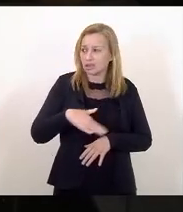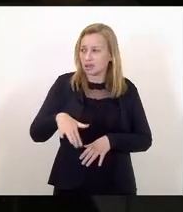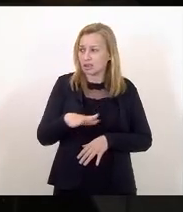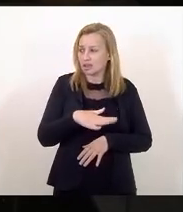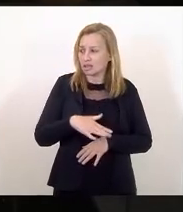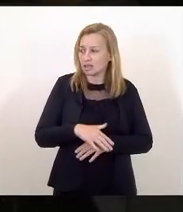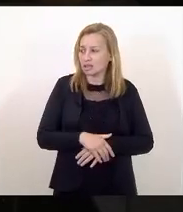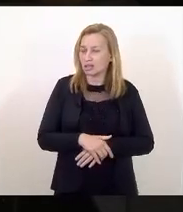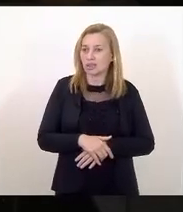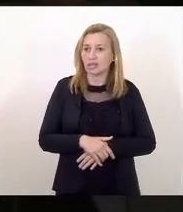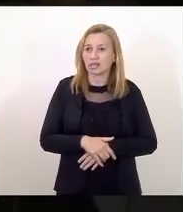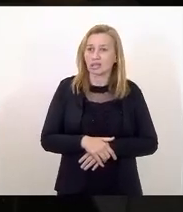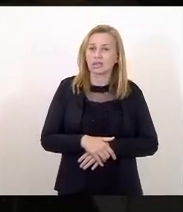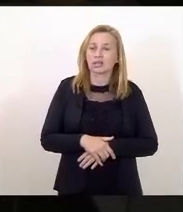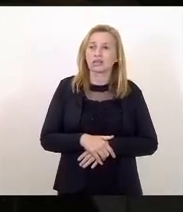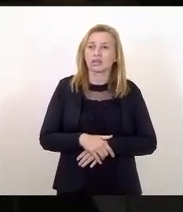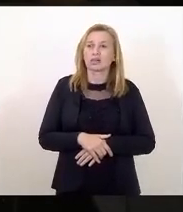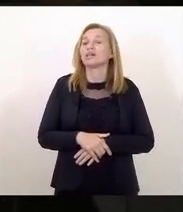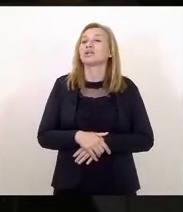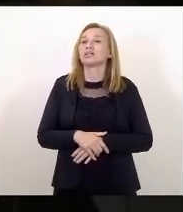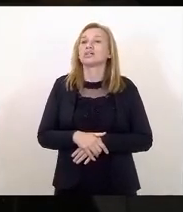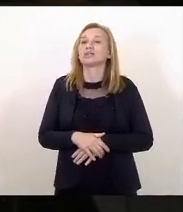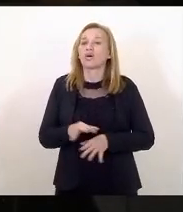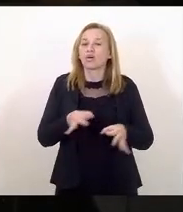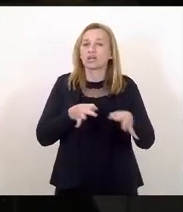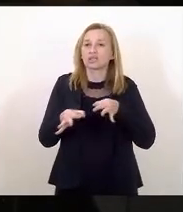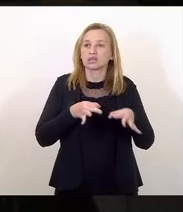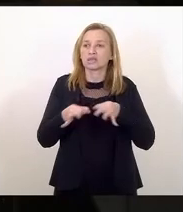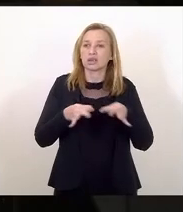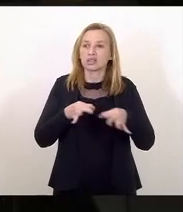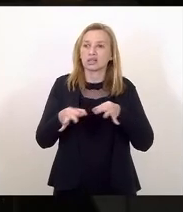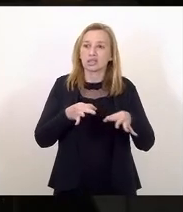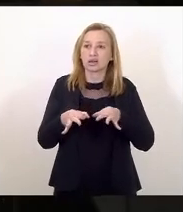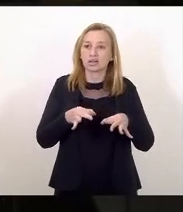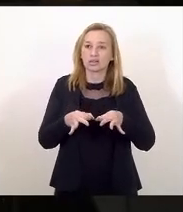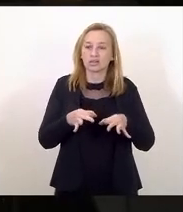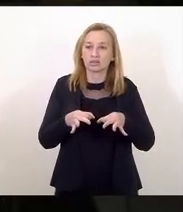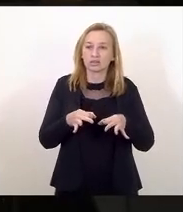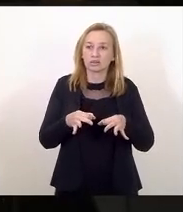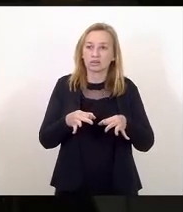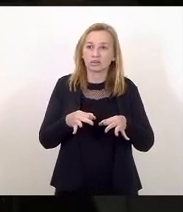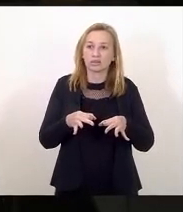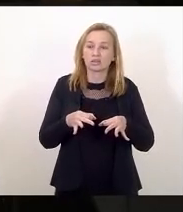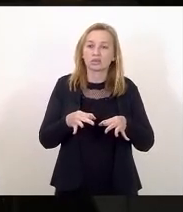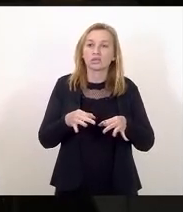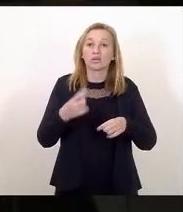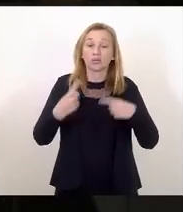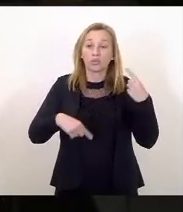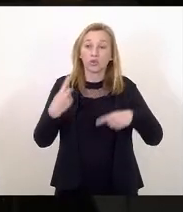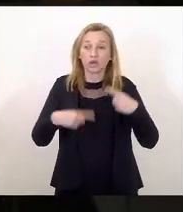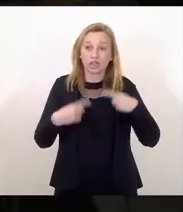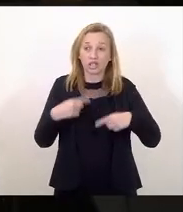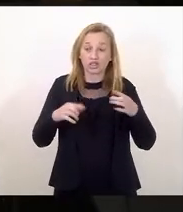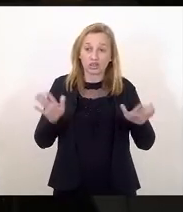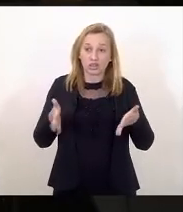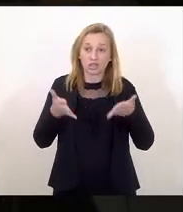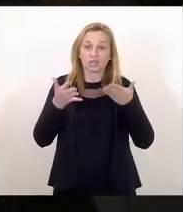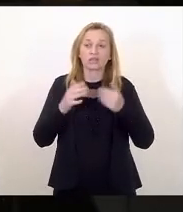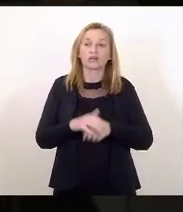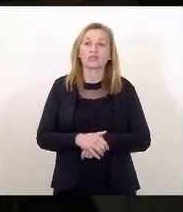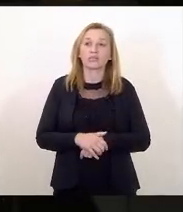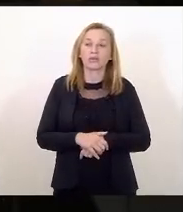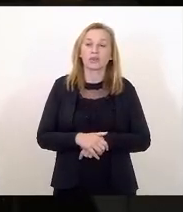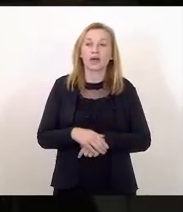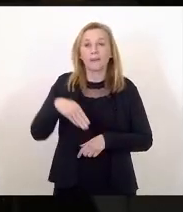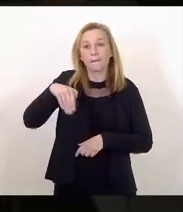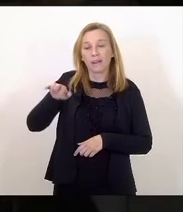da coordenação, articulação e organização de agendas, políticas, iniciativas em territórios periféricos, particularmente na